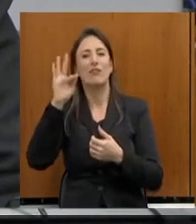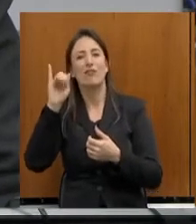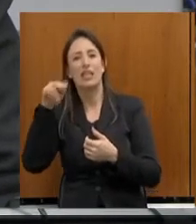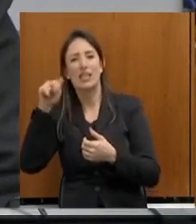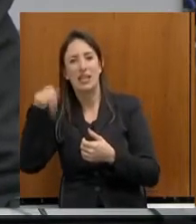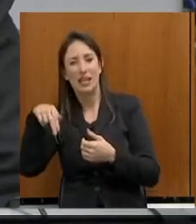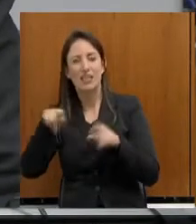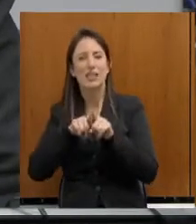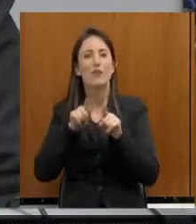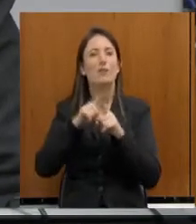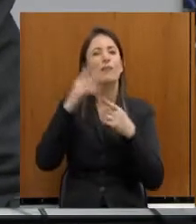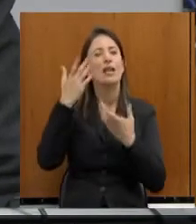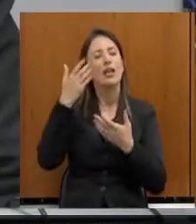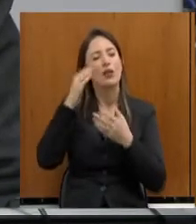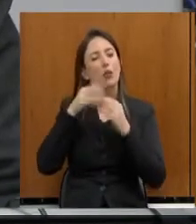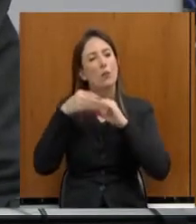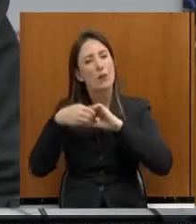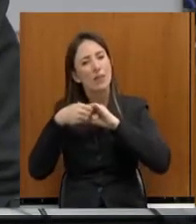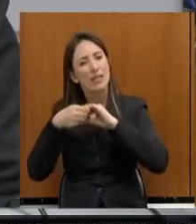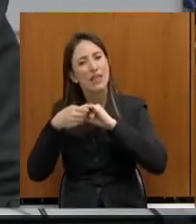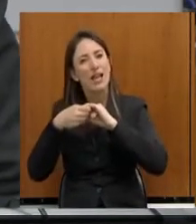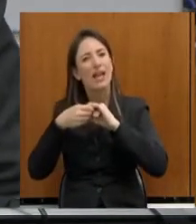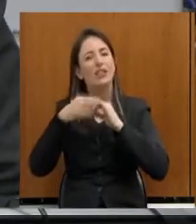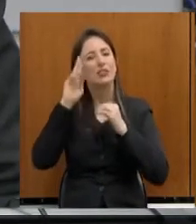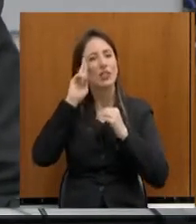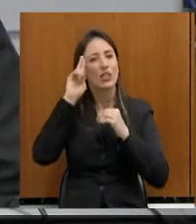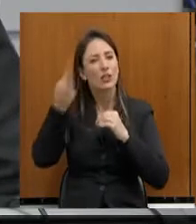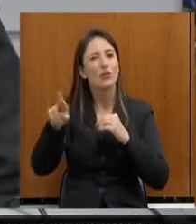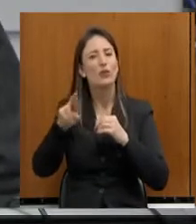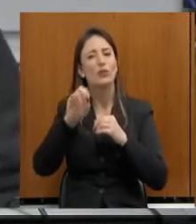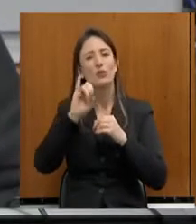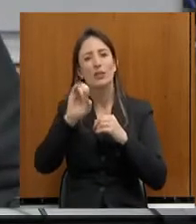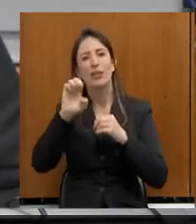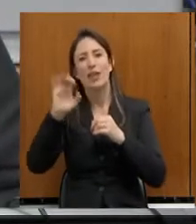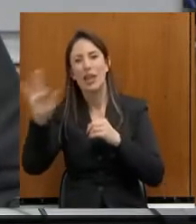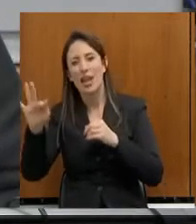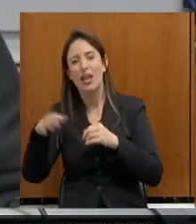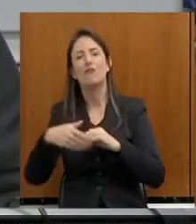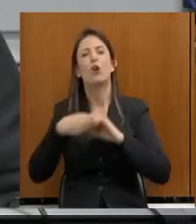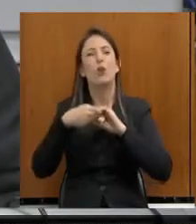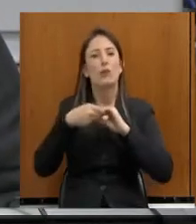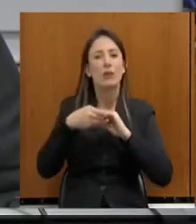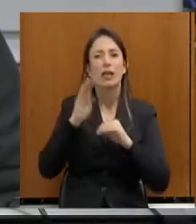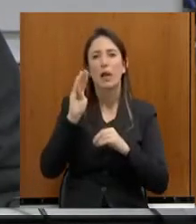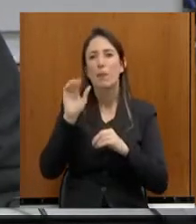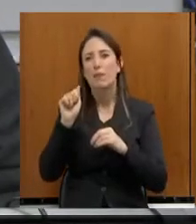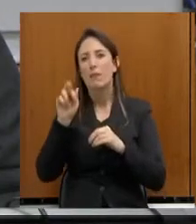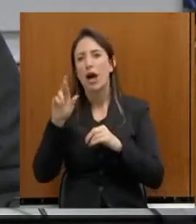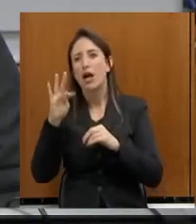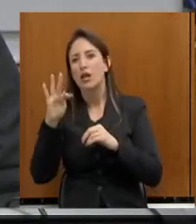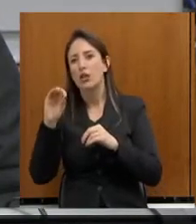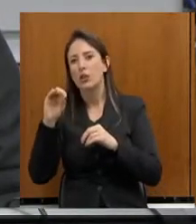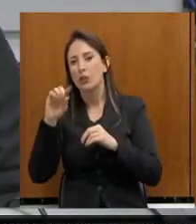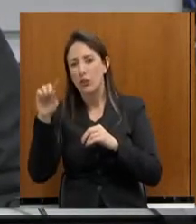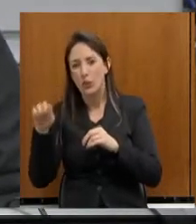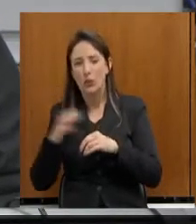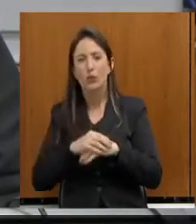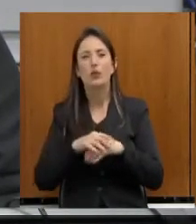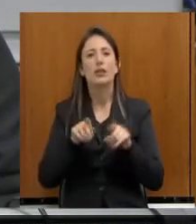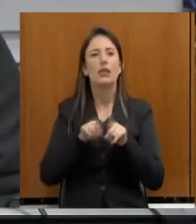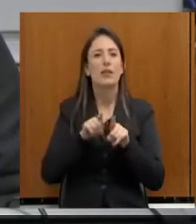diretor-geral do ief cumprimentar os colegas deputados bartor minha amiga celise